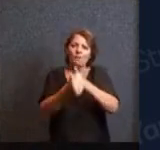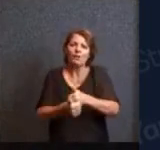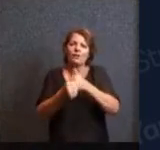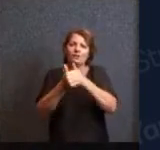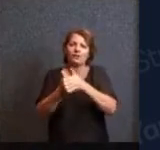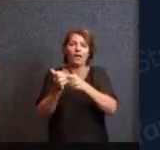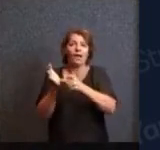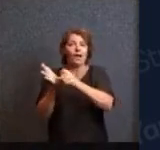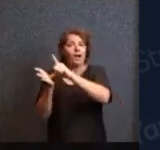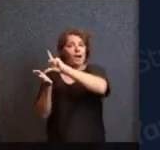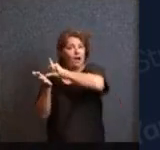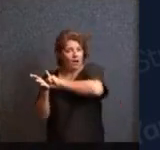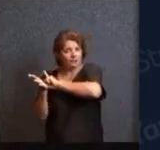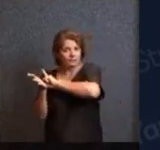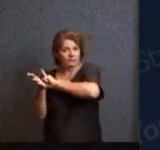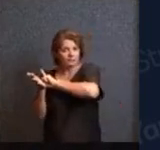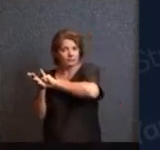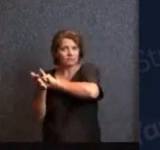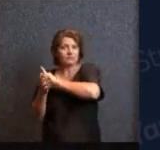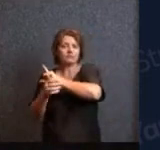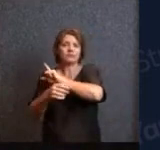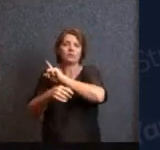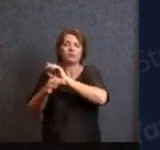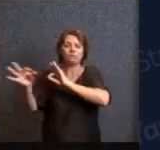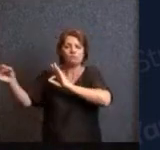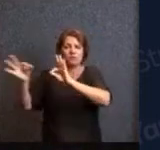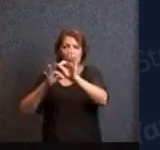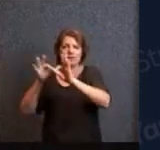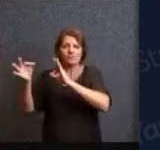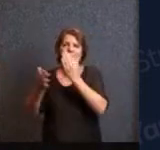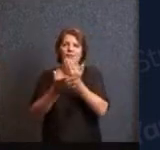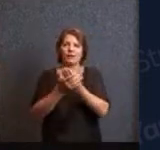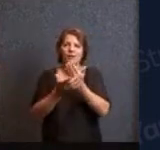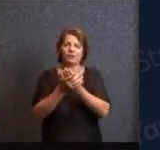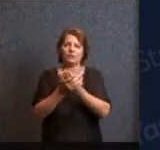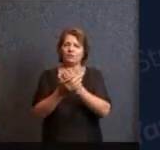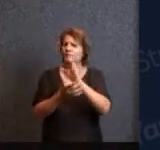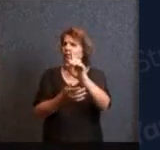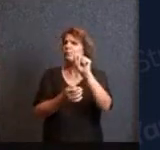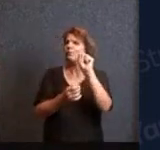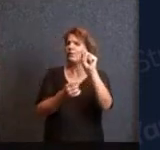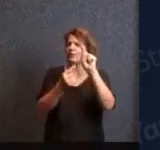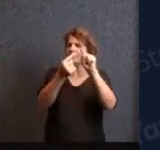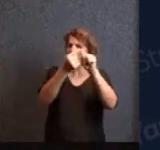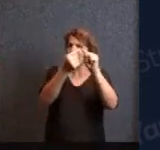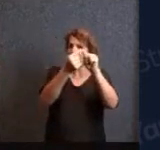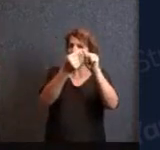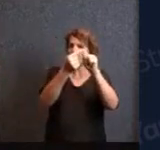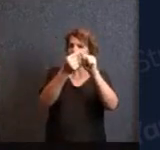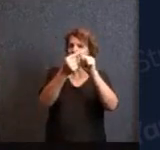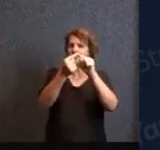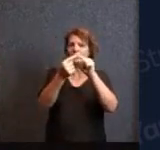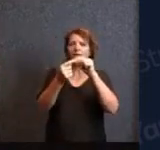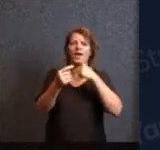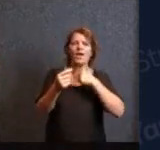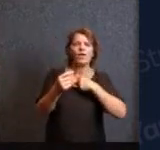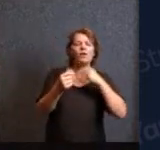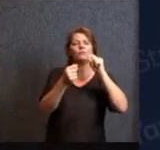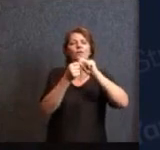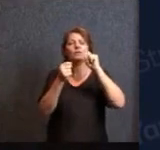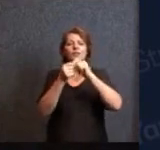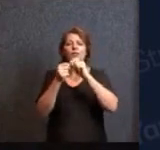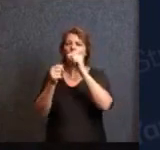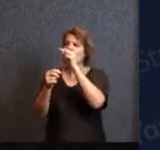antes, que é a etapa de preparação, é quando se define o que vai ser